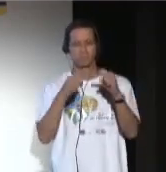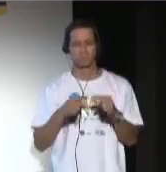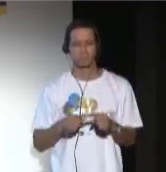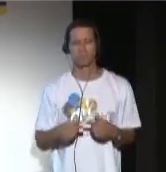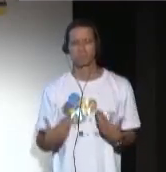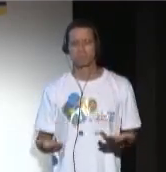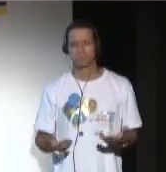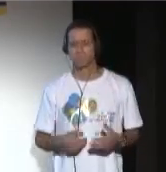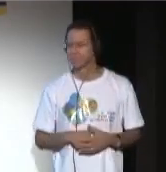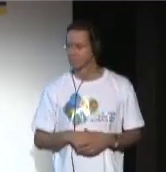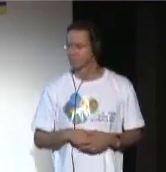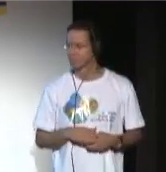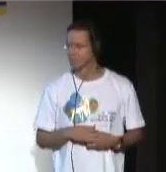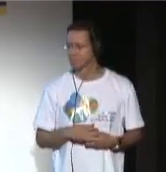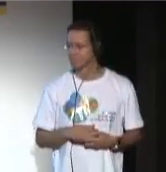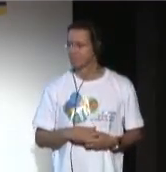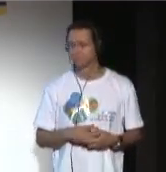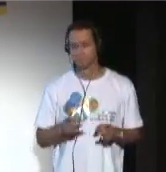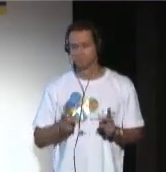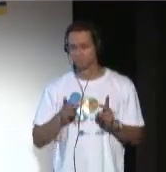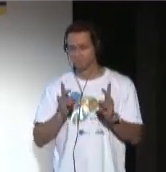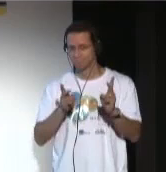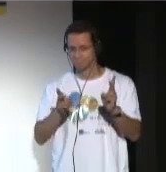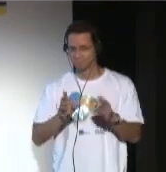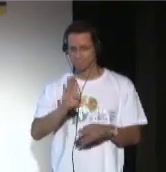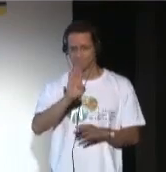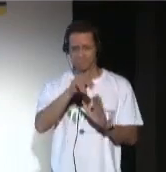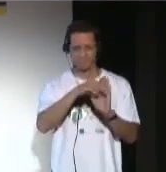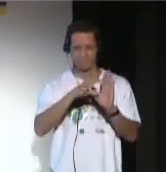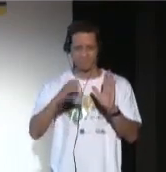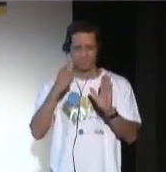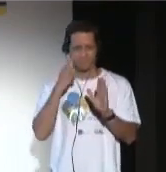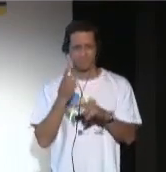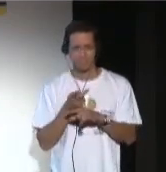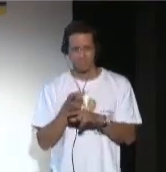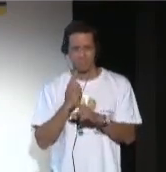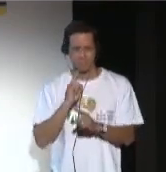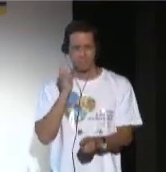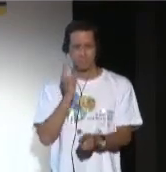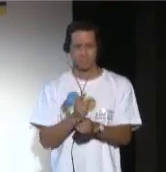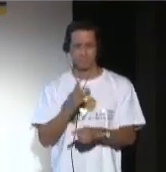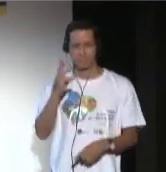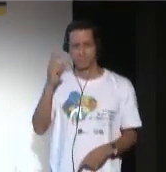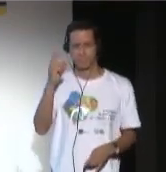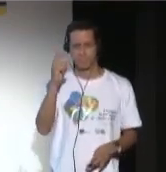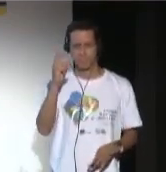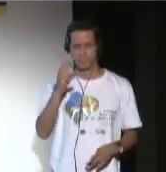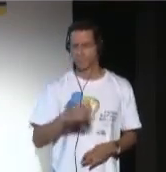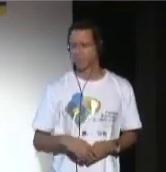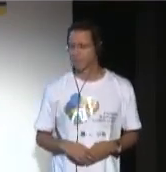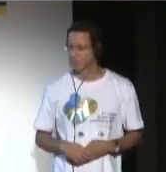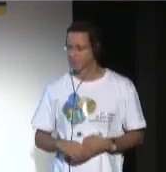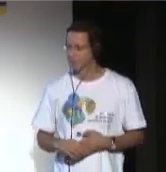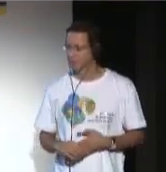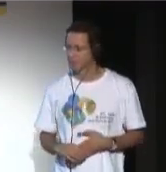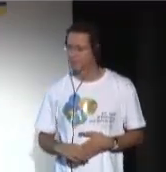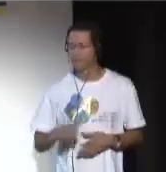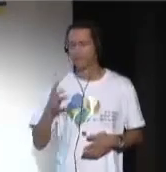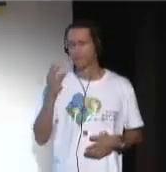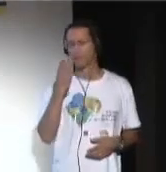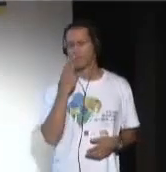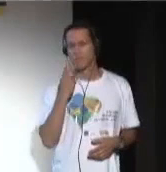Bom, por sorte eu continuei a ler a base e eu vi o terceiro item. E esse terceiro item